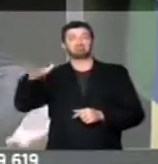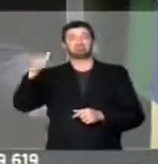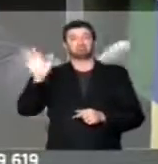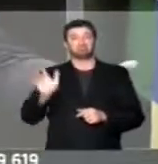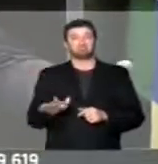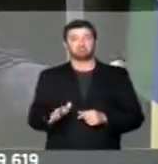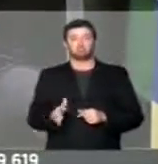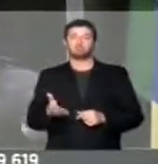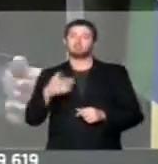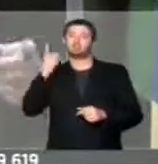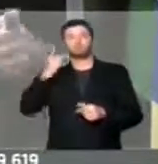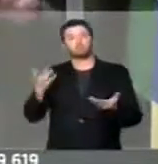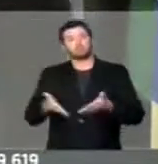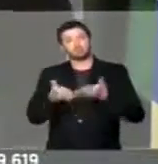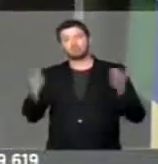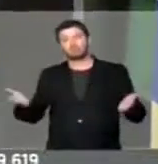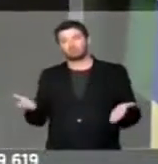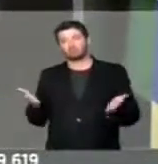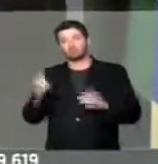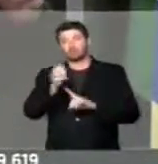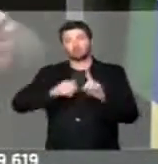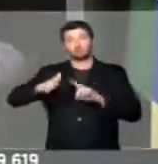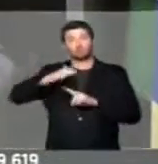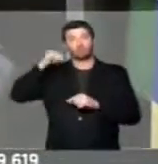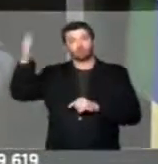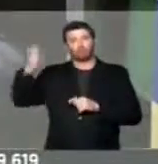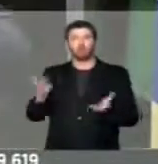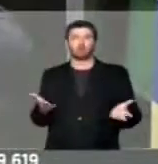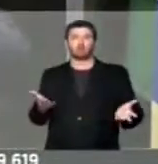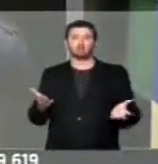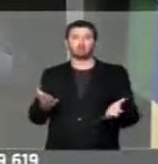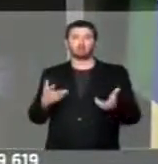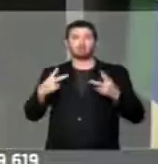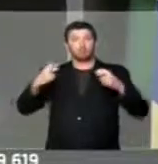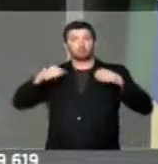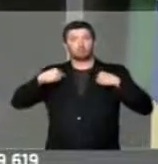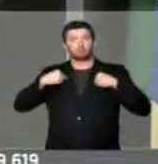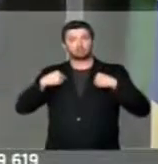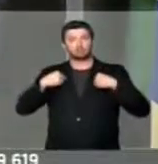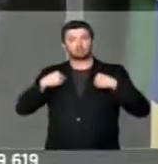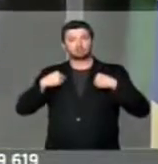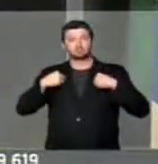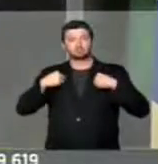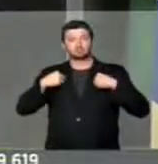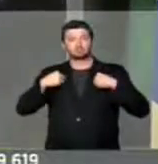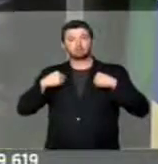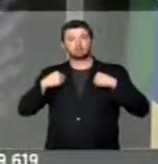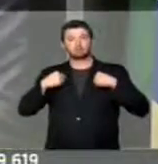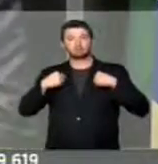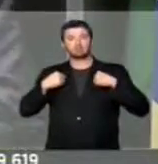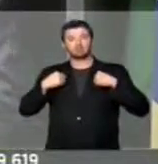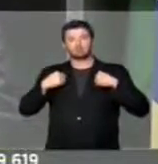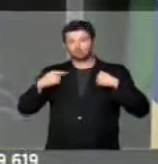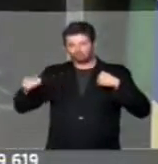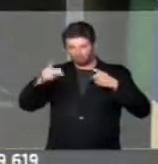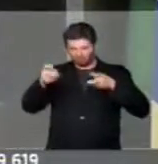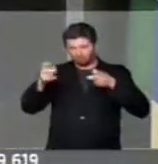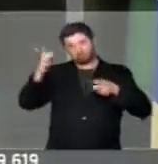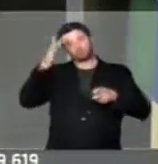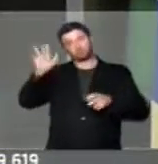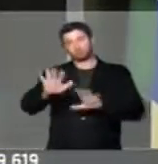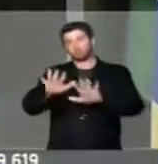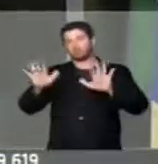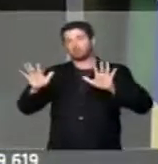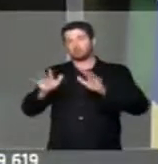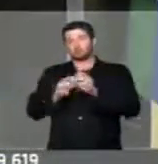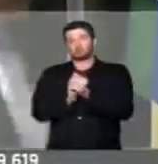amigos deputados à sociedade lá fora cobra de mim eu não sei se cobra dos senhores parlamentares das